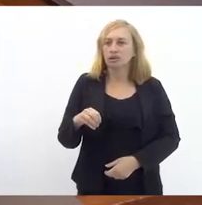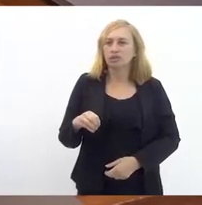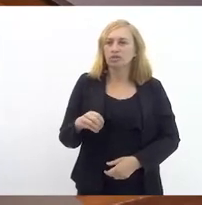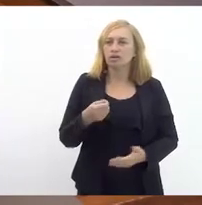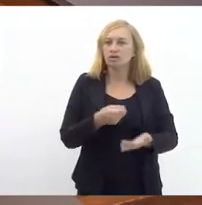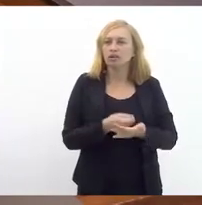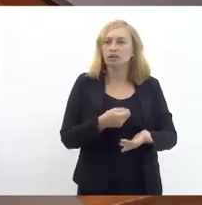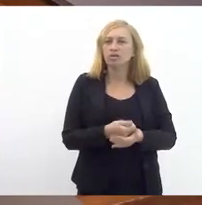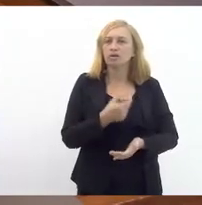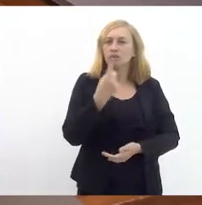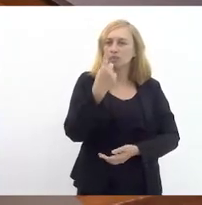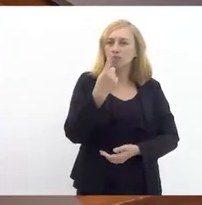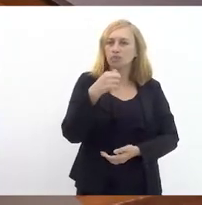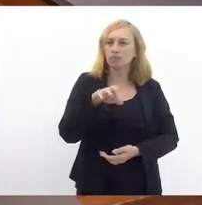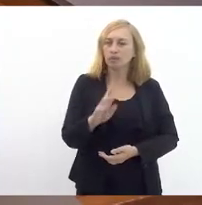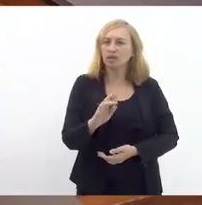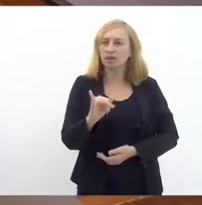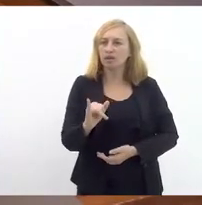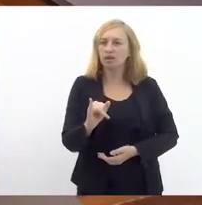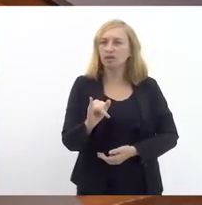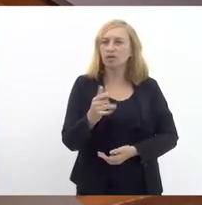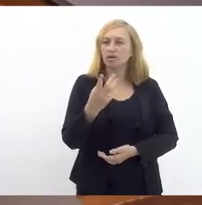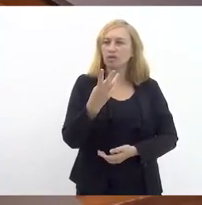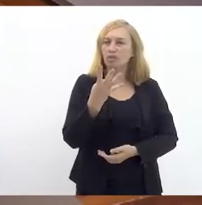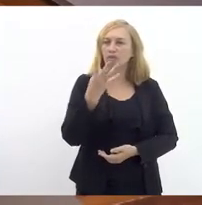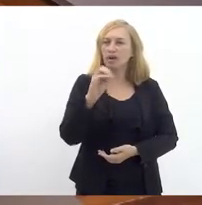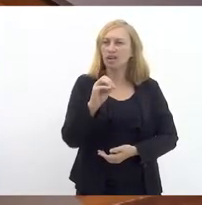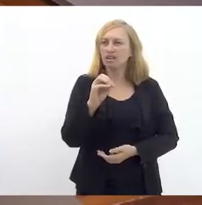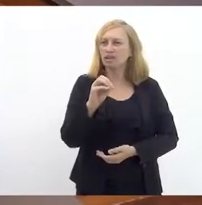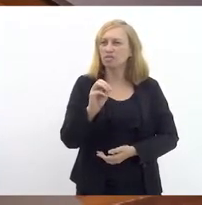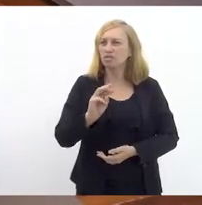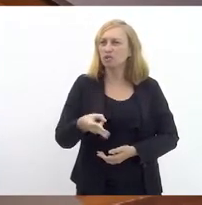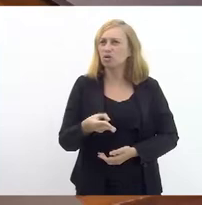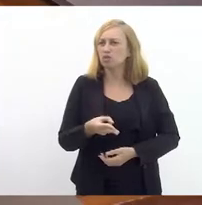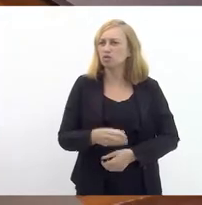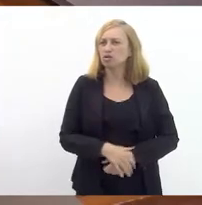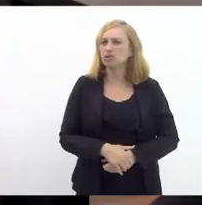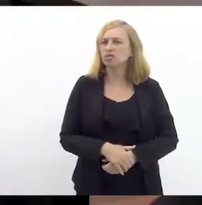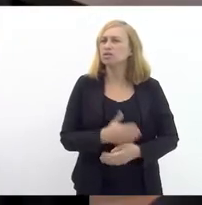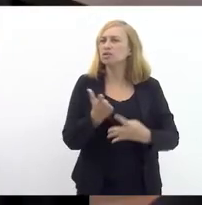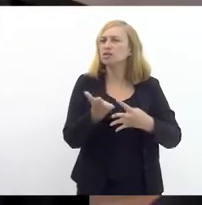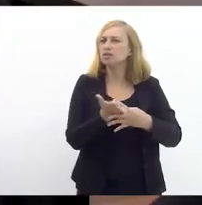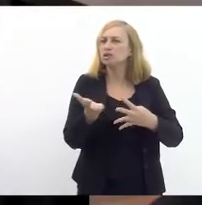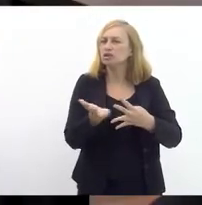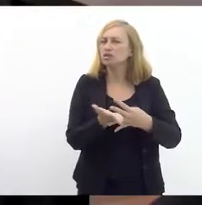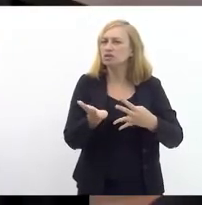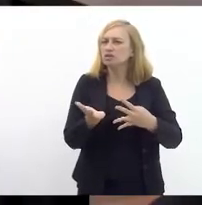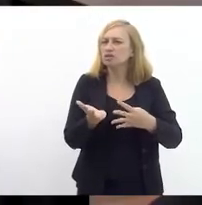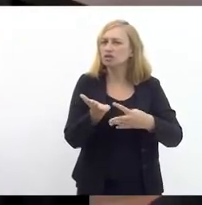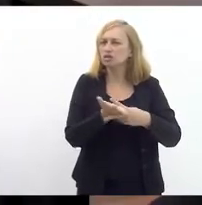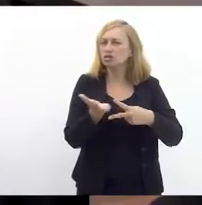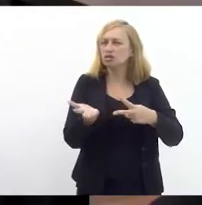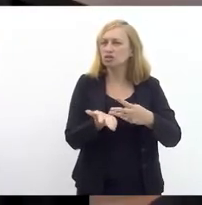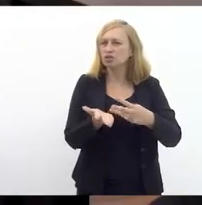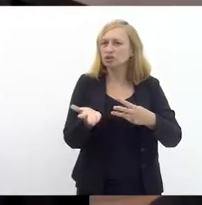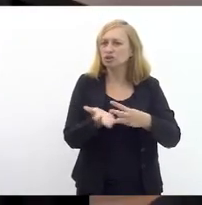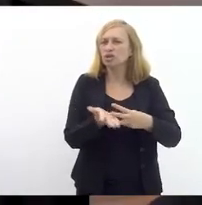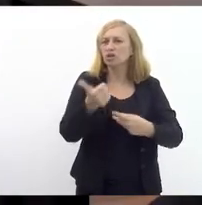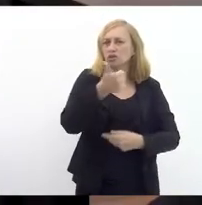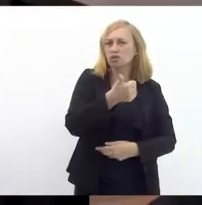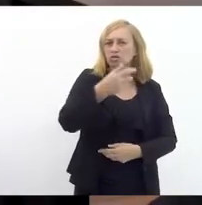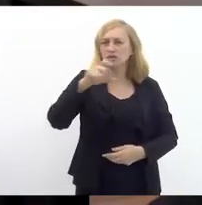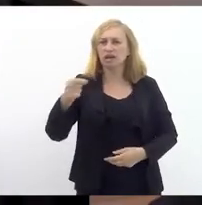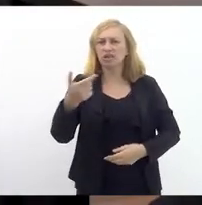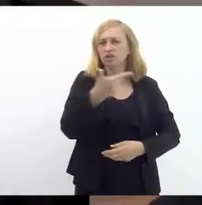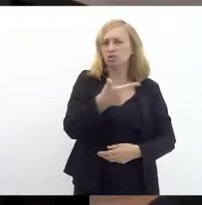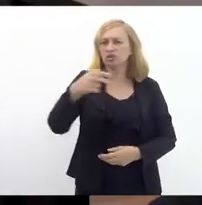de R$1.240 bilhões. Isso. Isso foi dividido em duas fases, uma de 2010 a 2015, outra